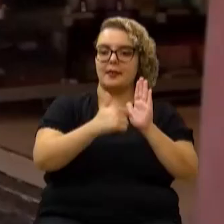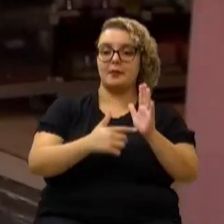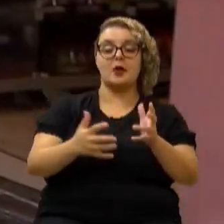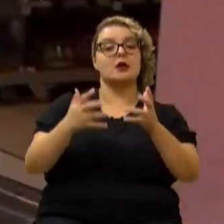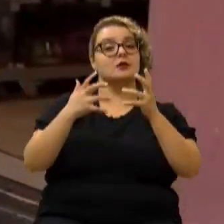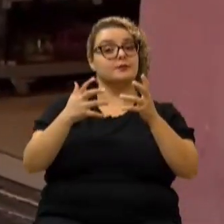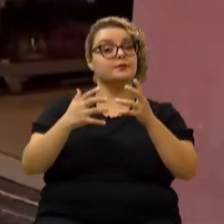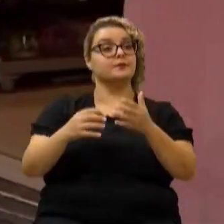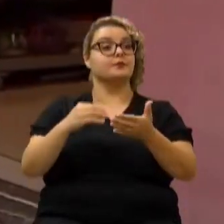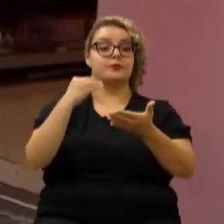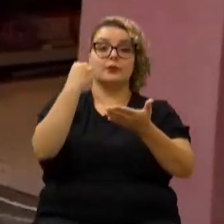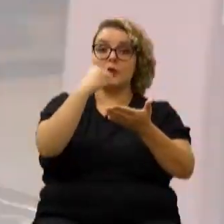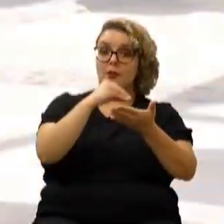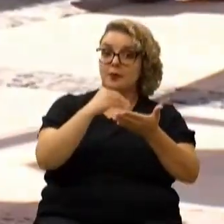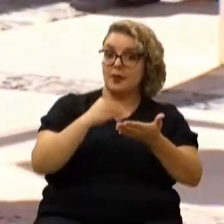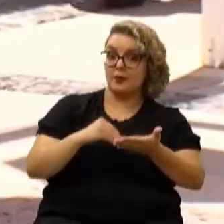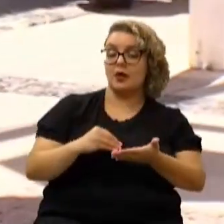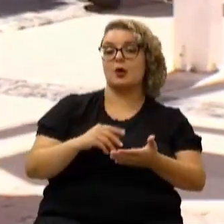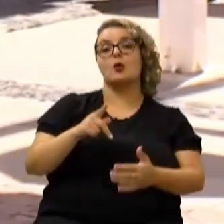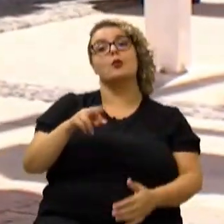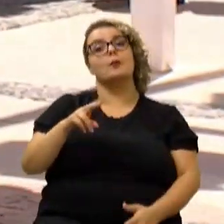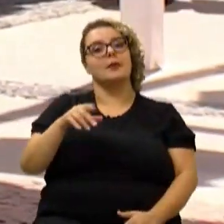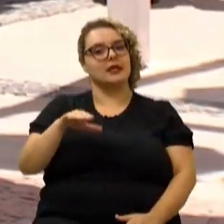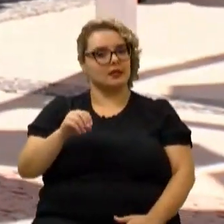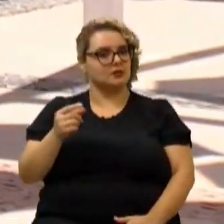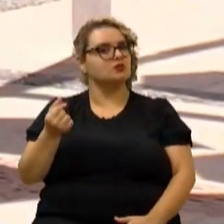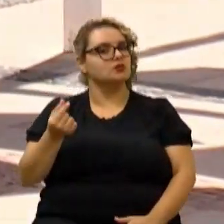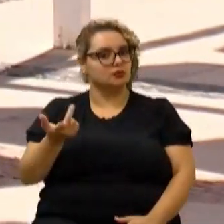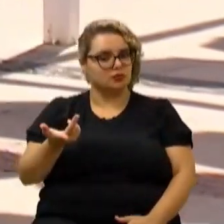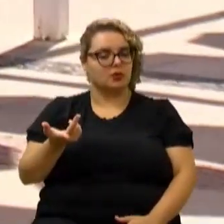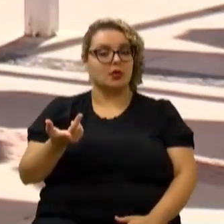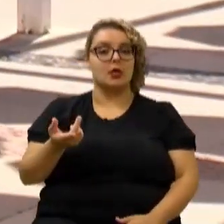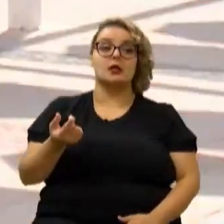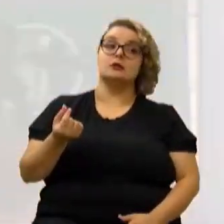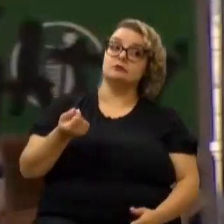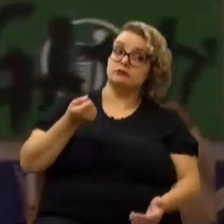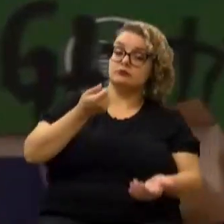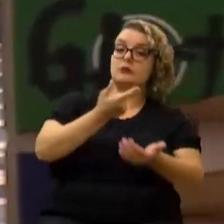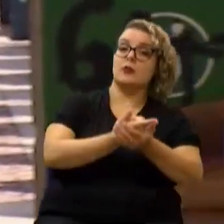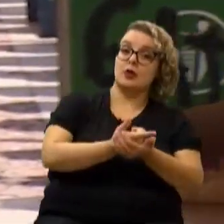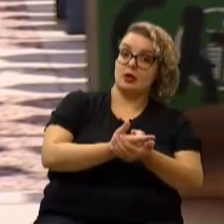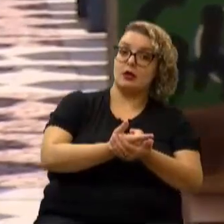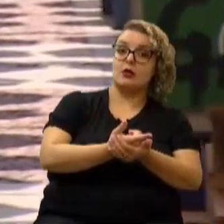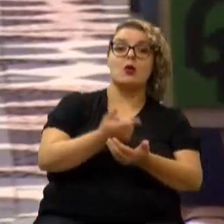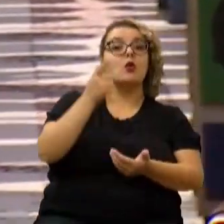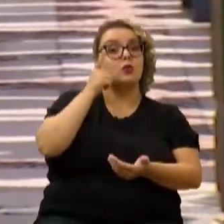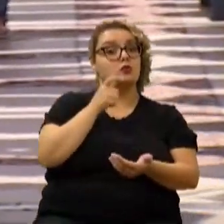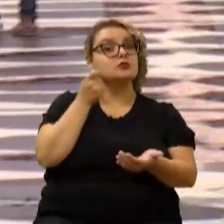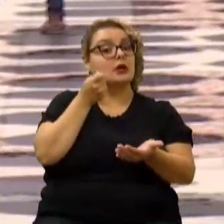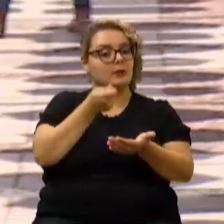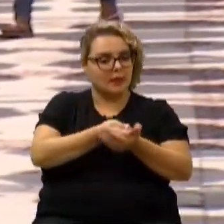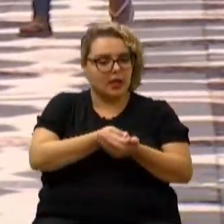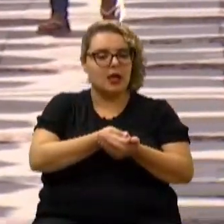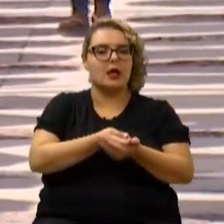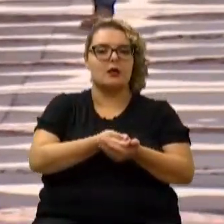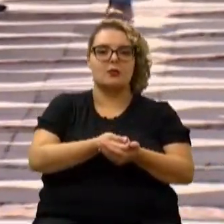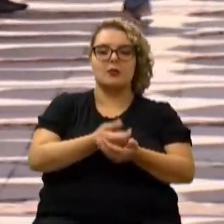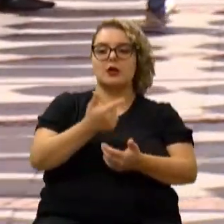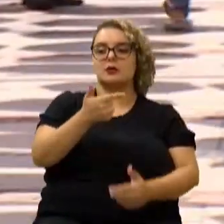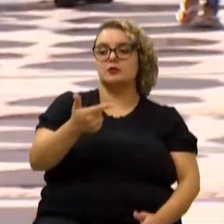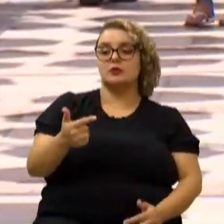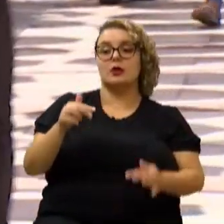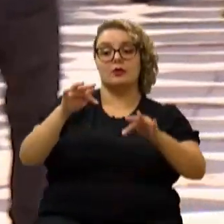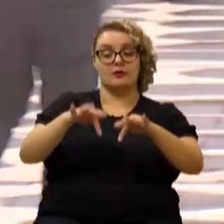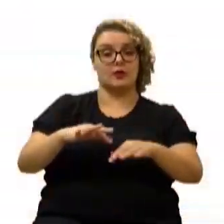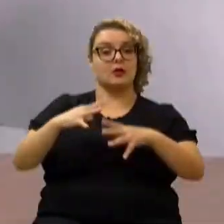começa a listar tudo que a gente quer e colocar os preços. Assim a gente vai saber se de fato as compras que a gente quer cabem no nosso